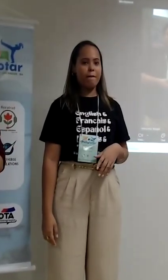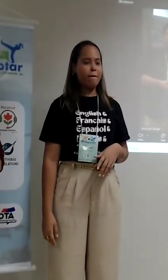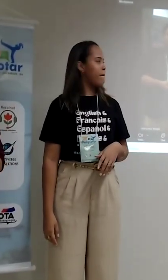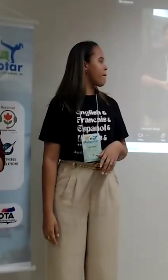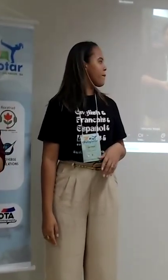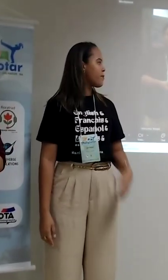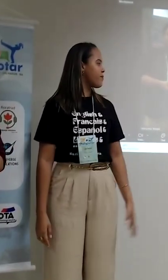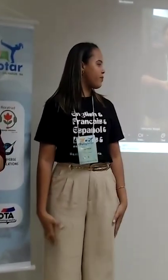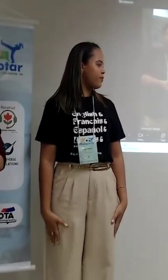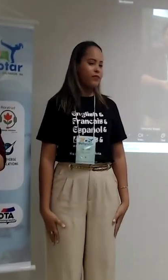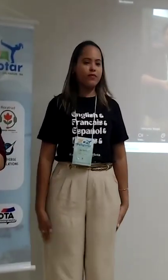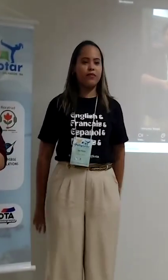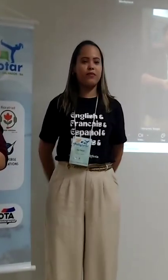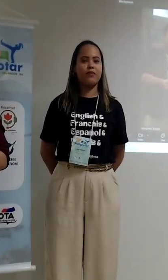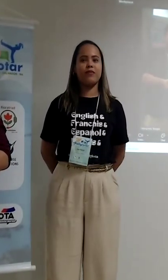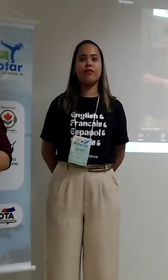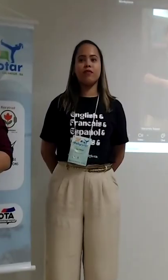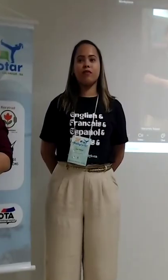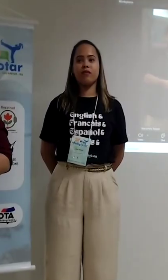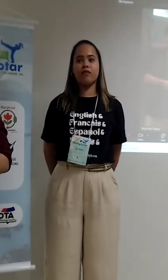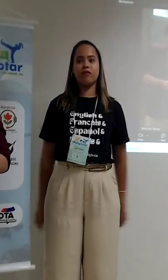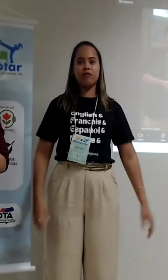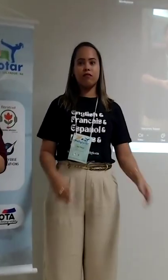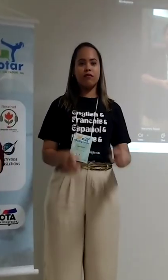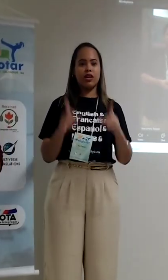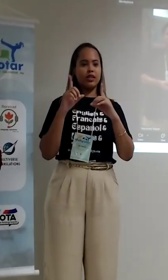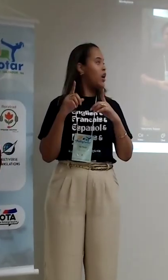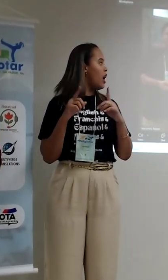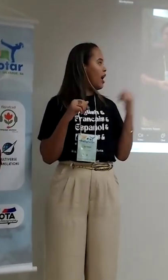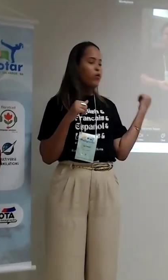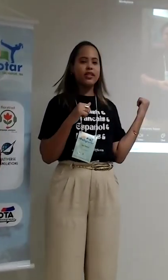Compartilhar esse link dessa palestra só. Tá bom, pode.